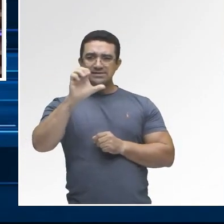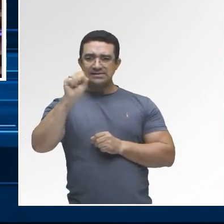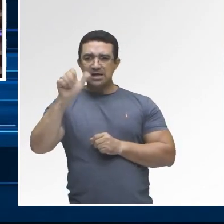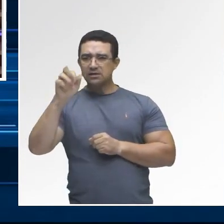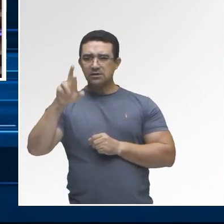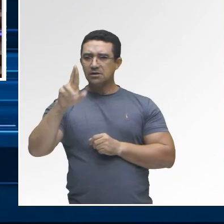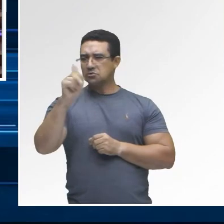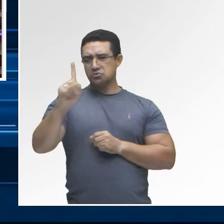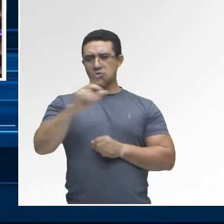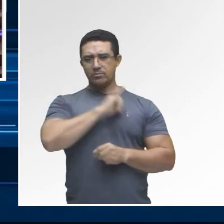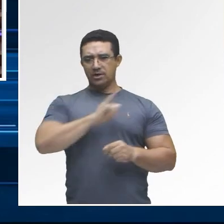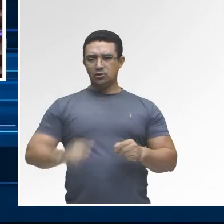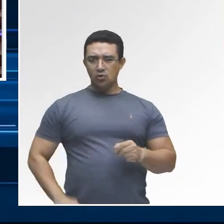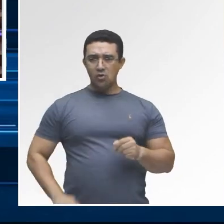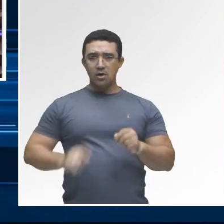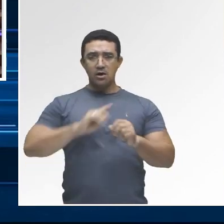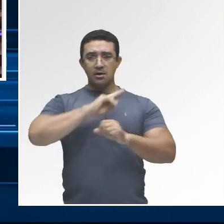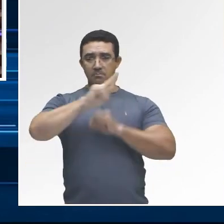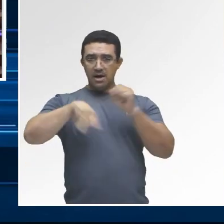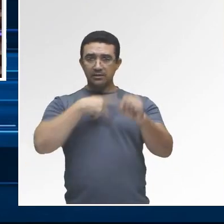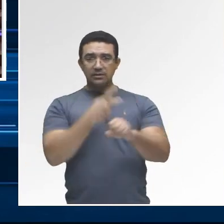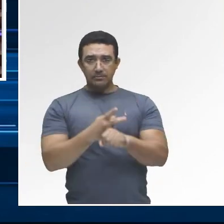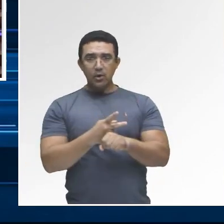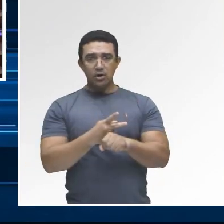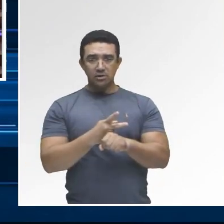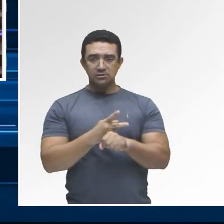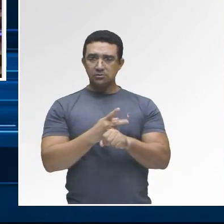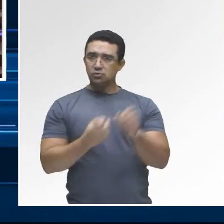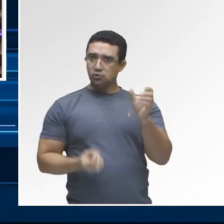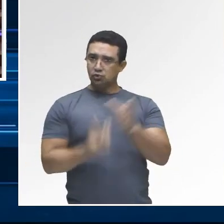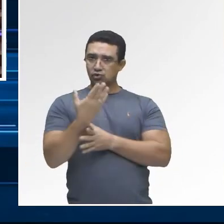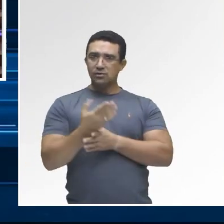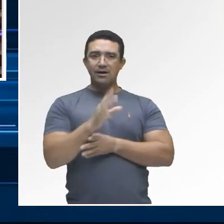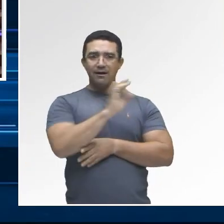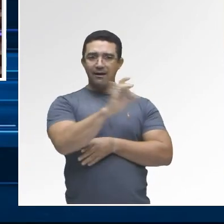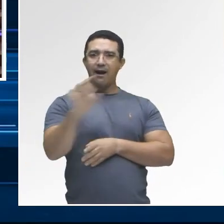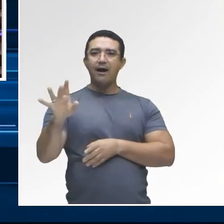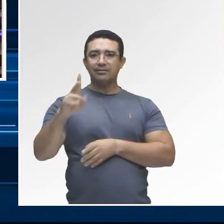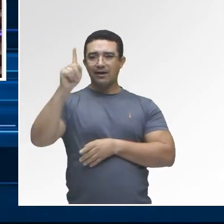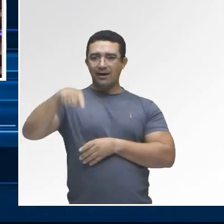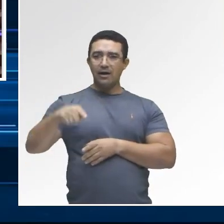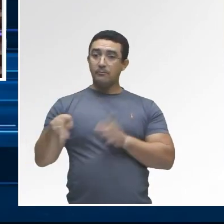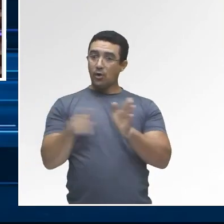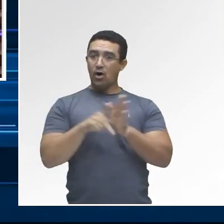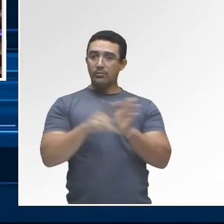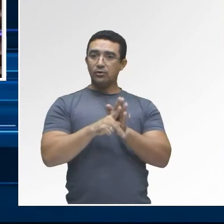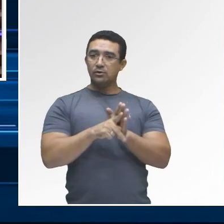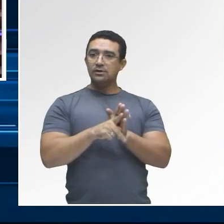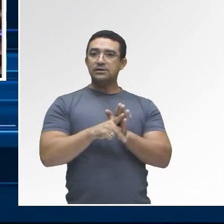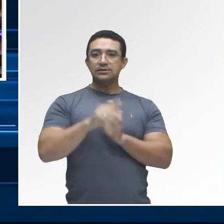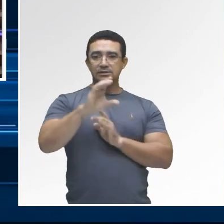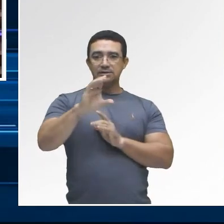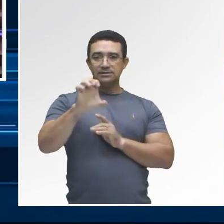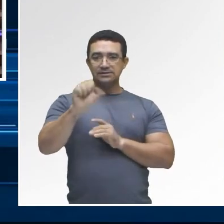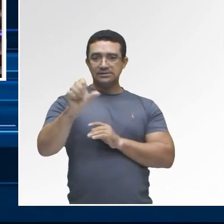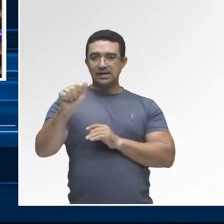vir depois deles vão se intitular de César. Tamanha a importância do Júlio César para a política